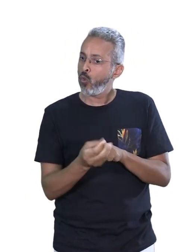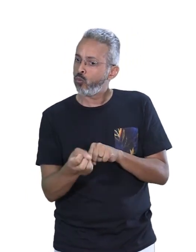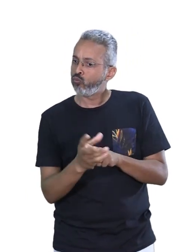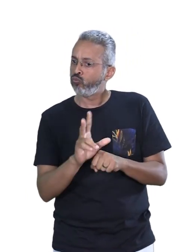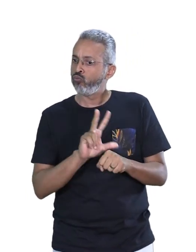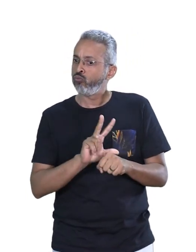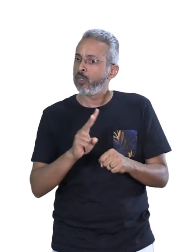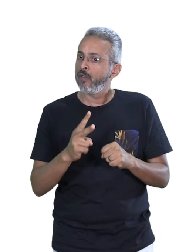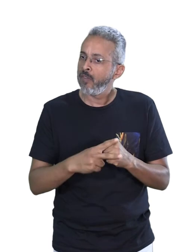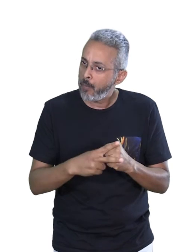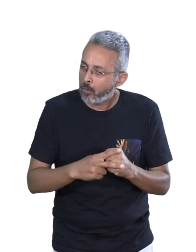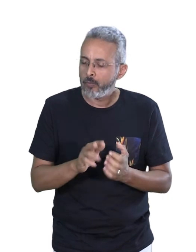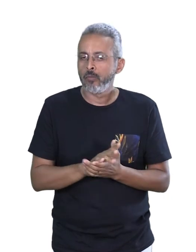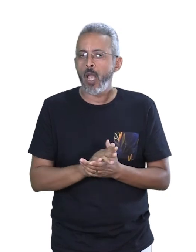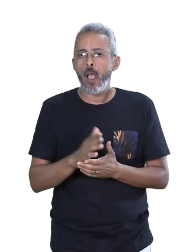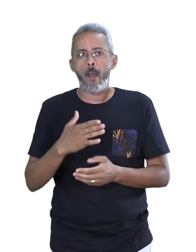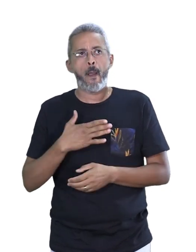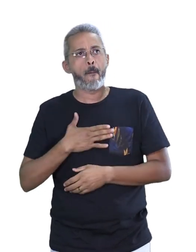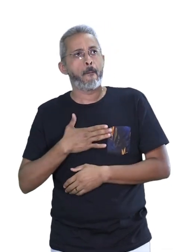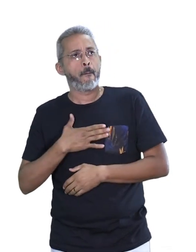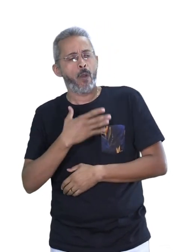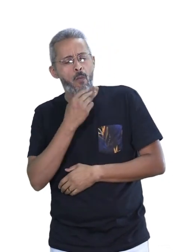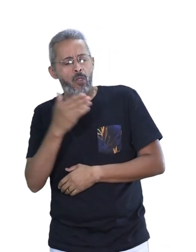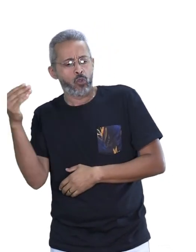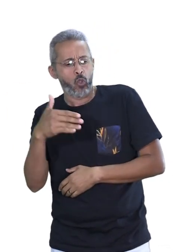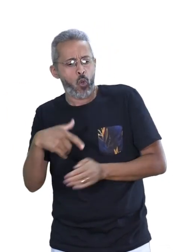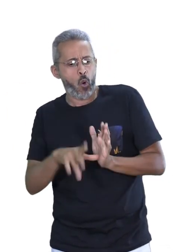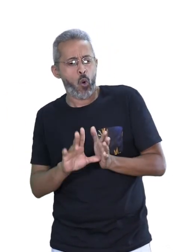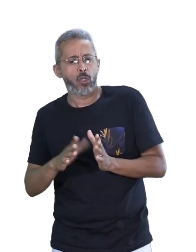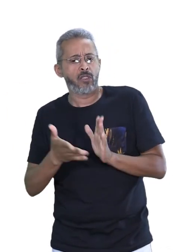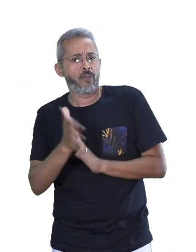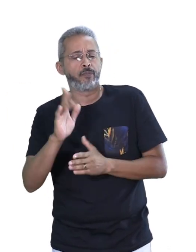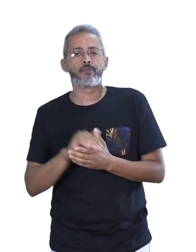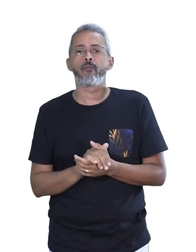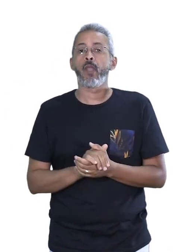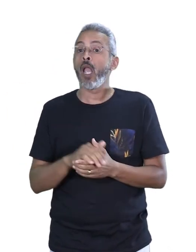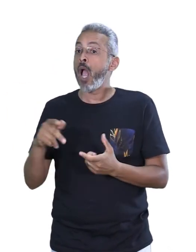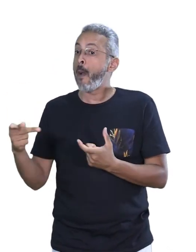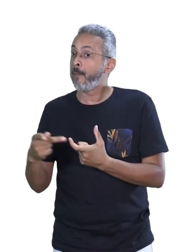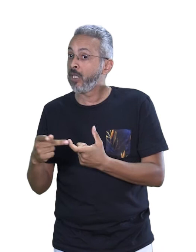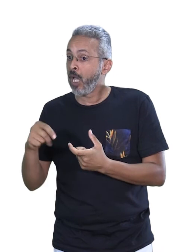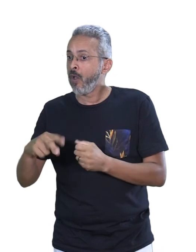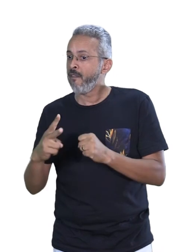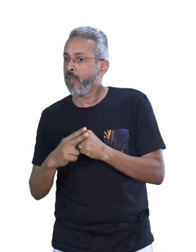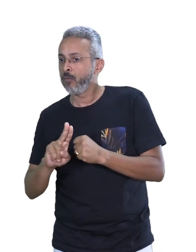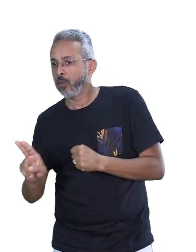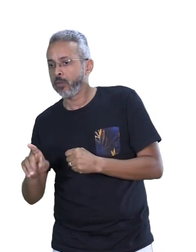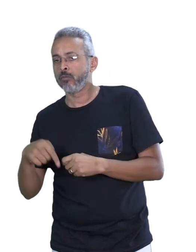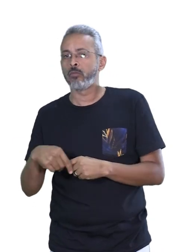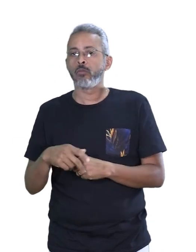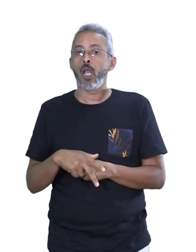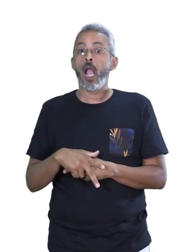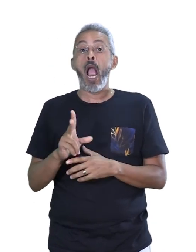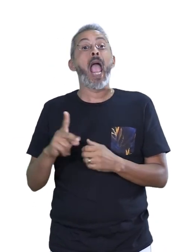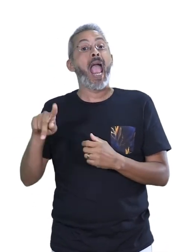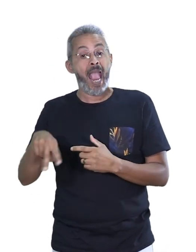em uma locução verbal. Meu pai chegou ontem de viagem. E o predicado verbo nominal consiste